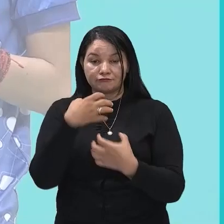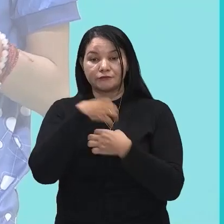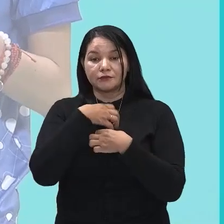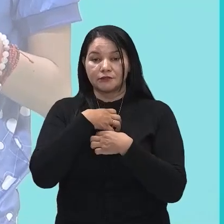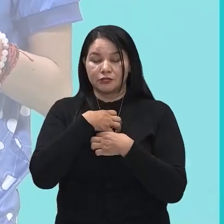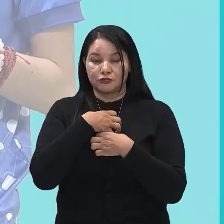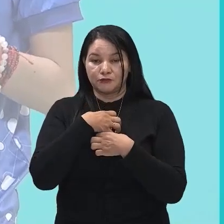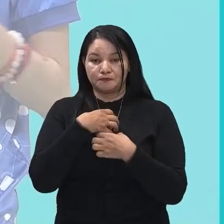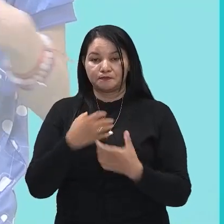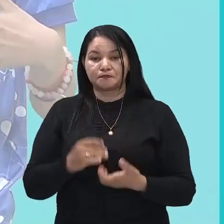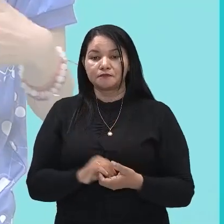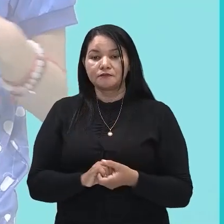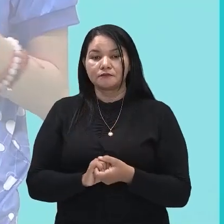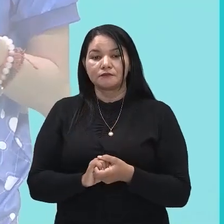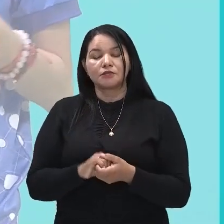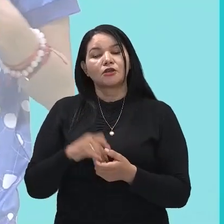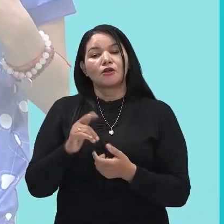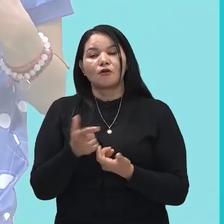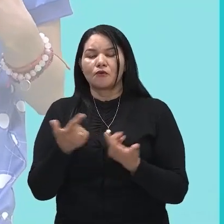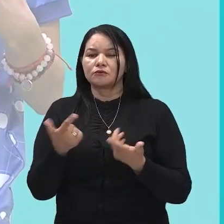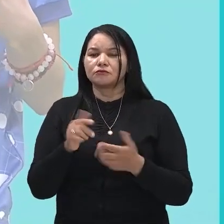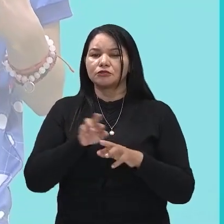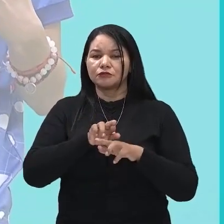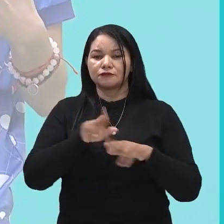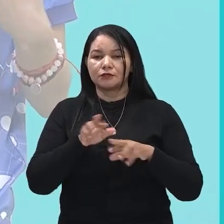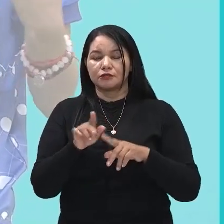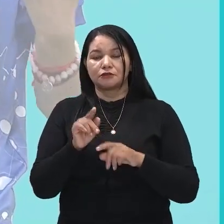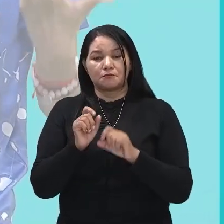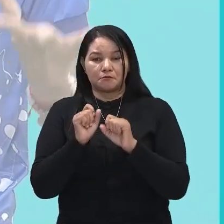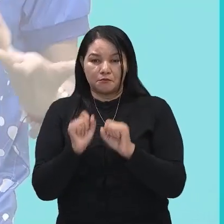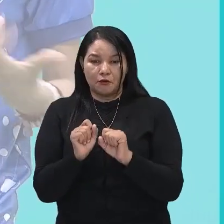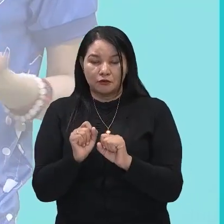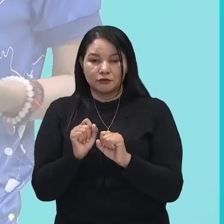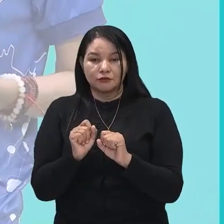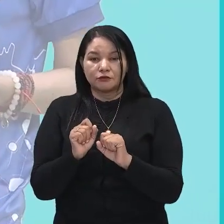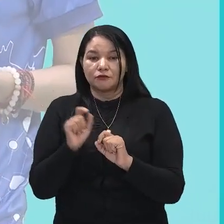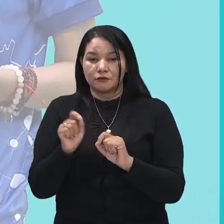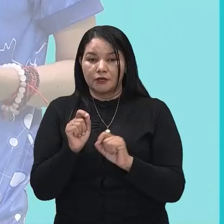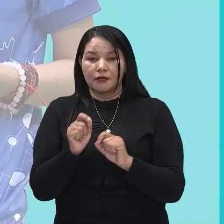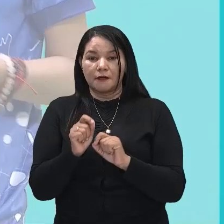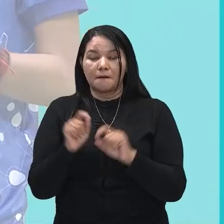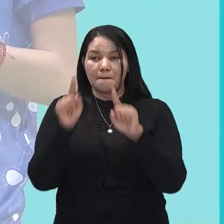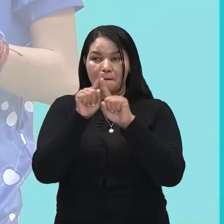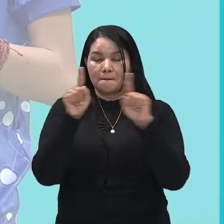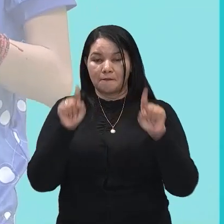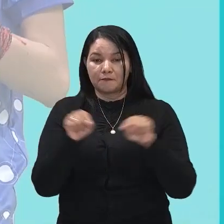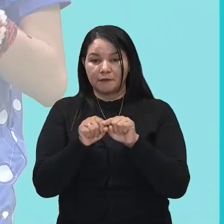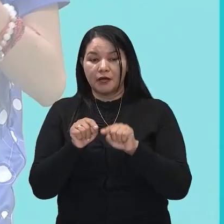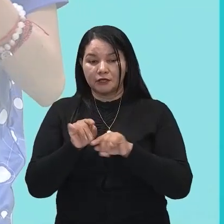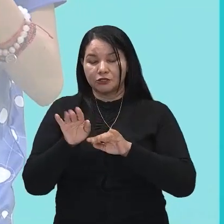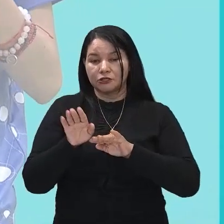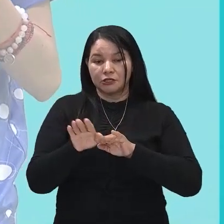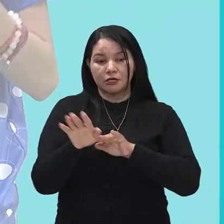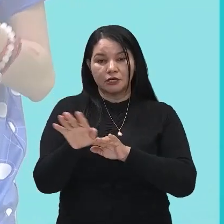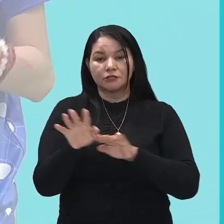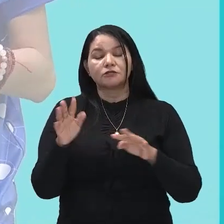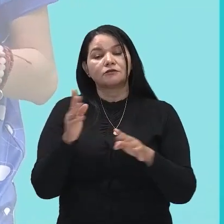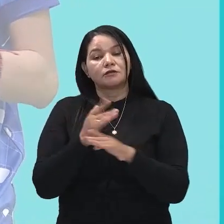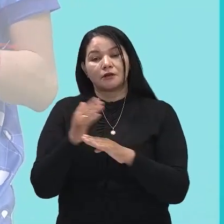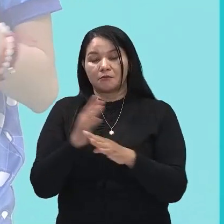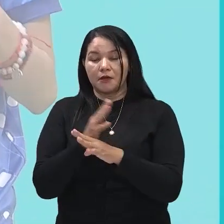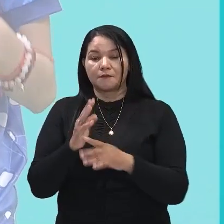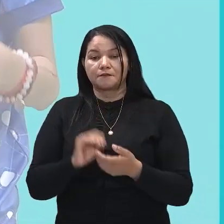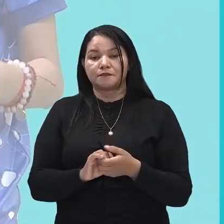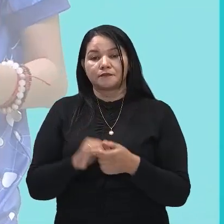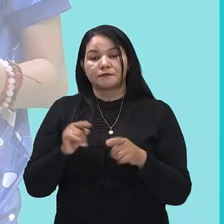ocorre quando falamos de outros que podem ser como placas de trânsito, podem ser, de repente,